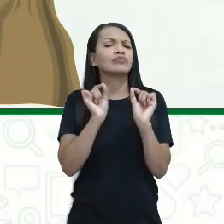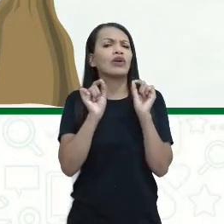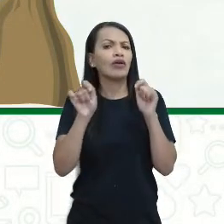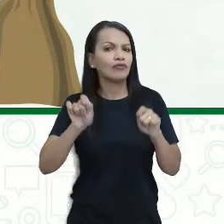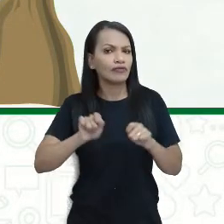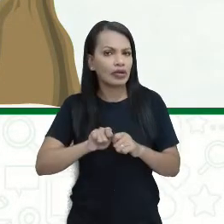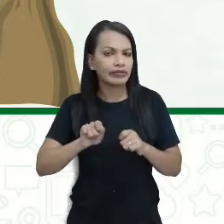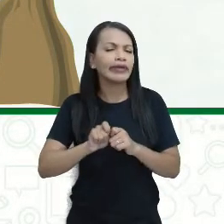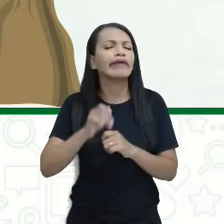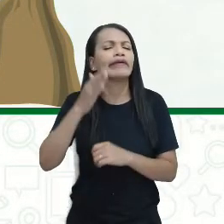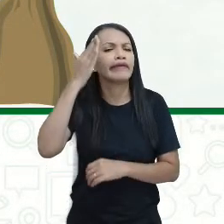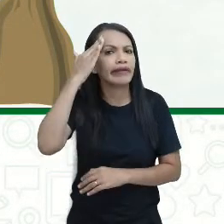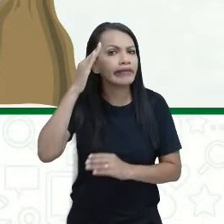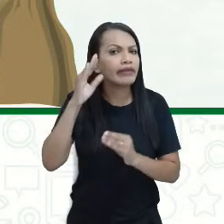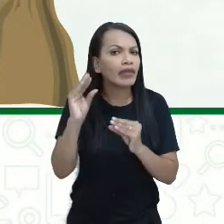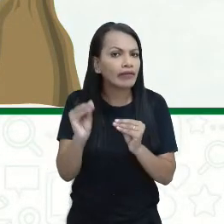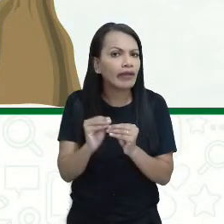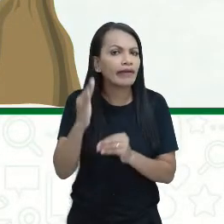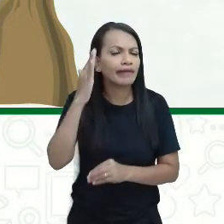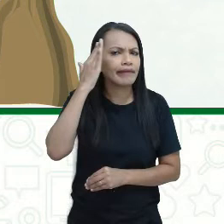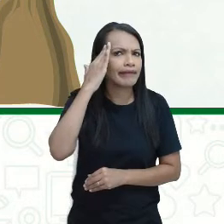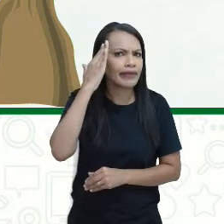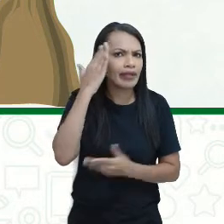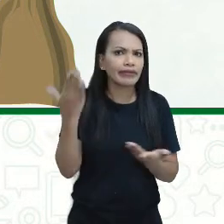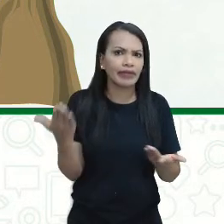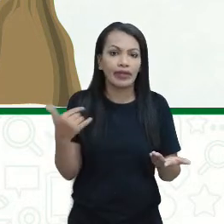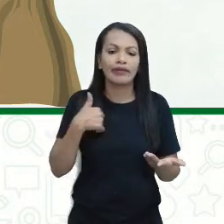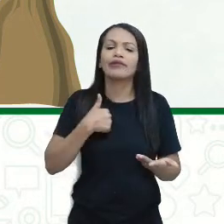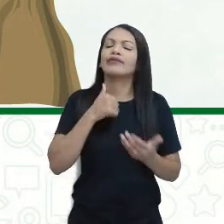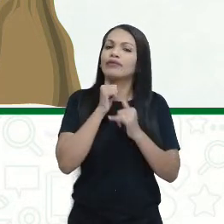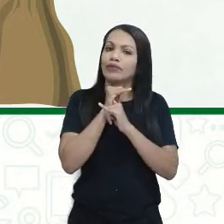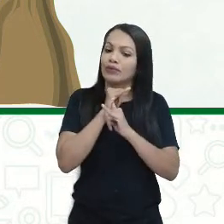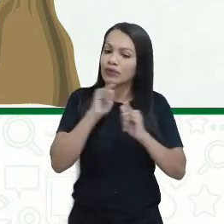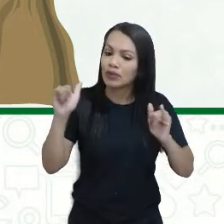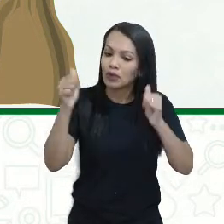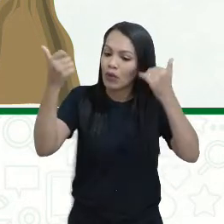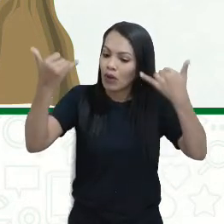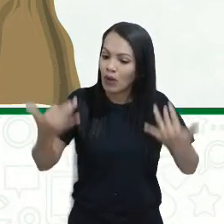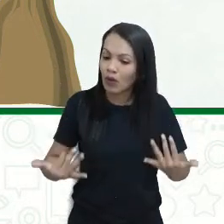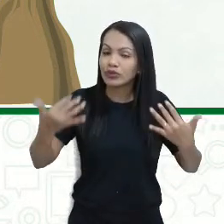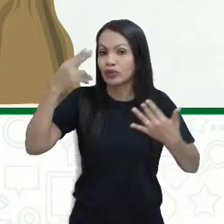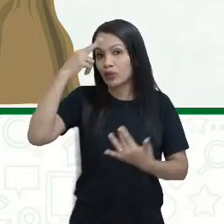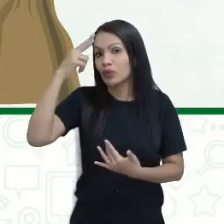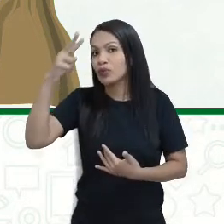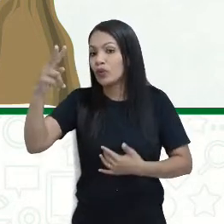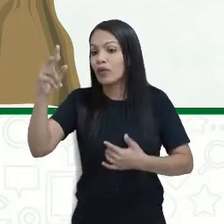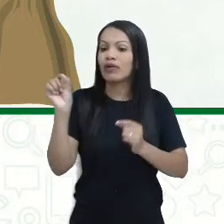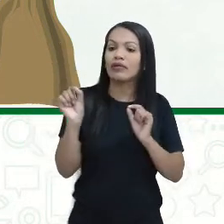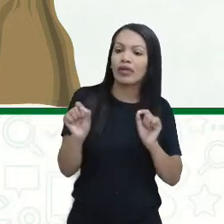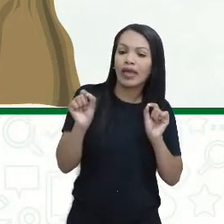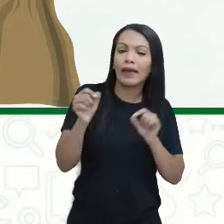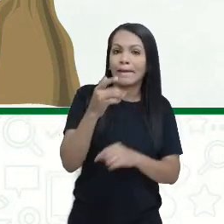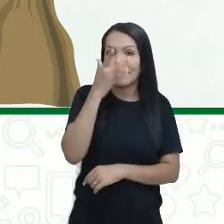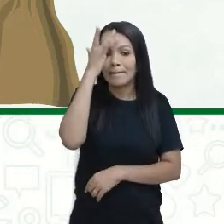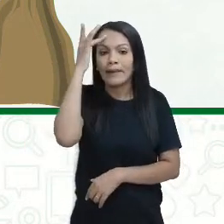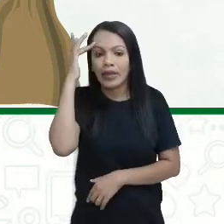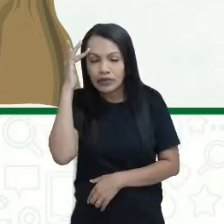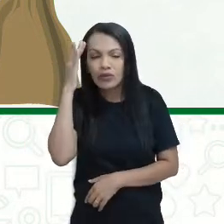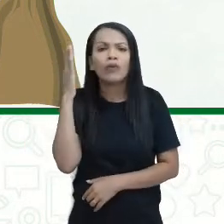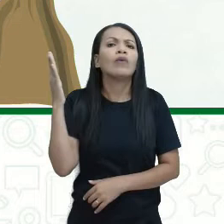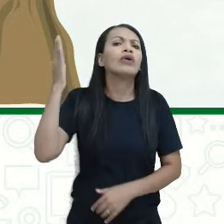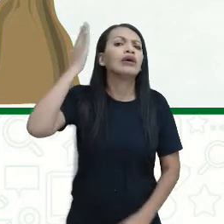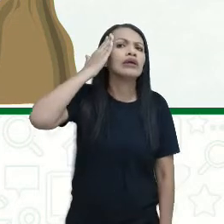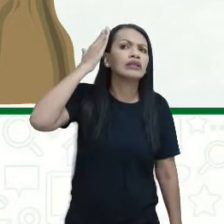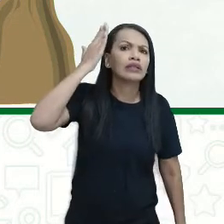fazer entender. Então, a gente conta algo, a gente conta uma história para que a pessoa entenda, para